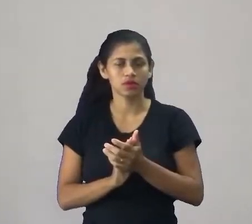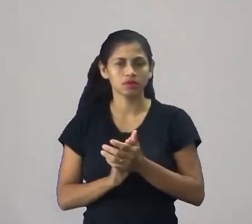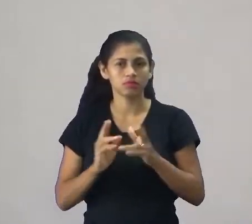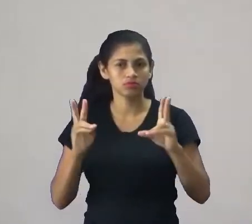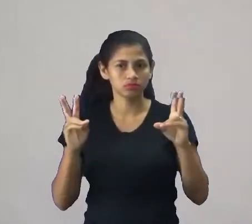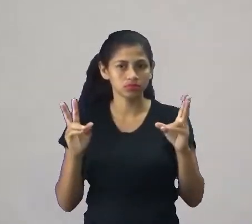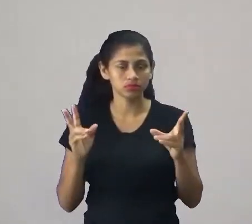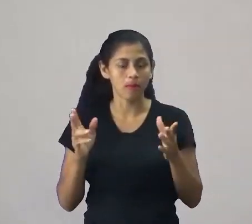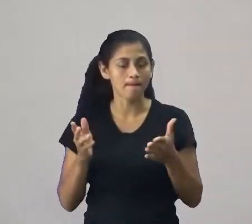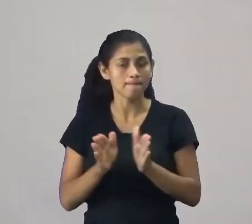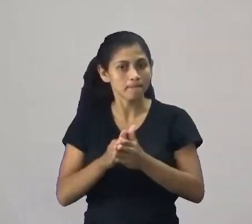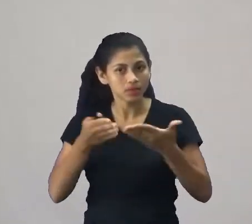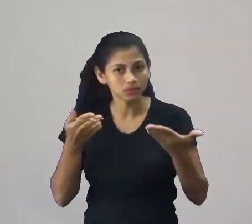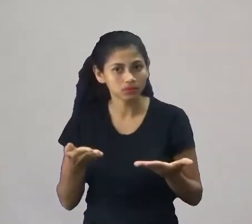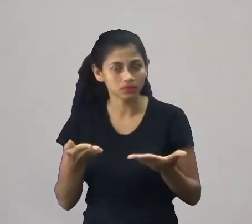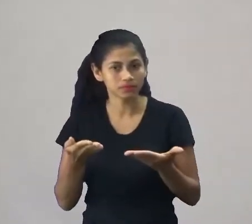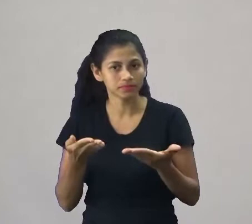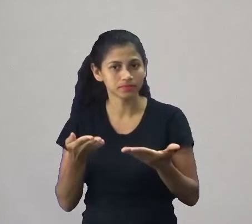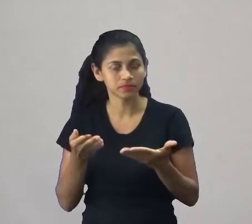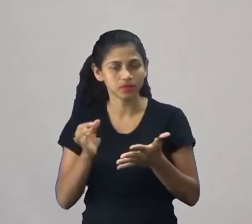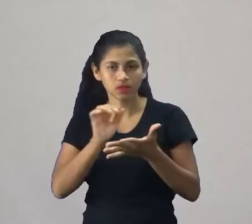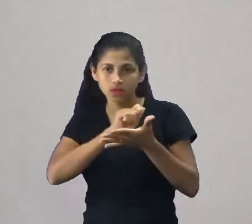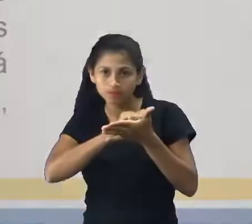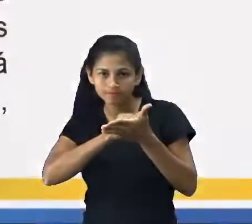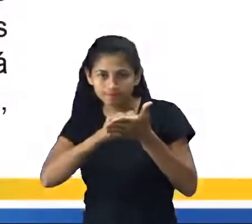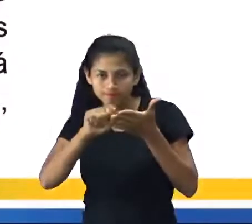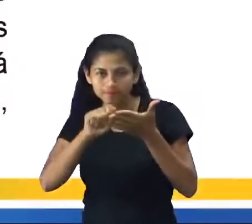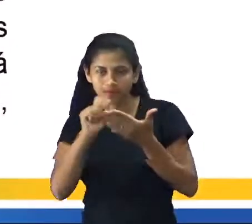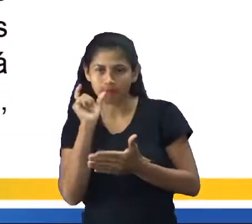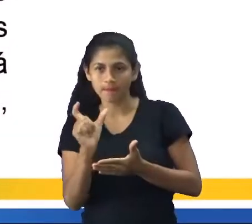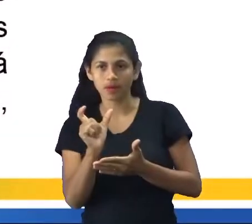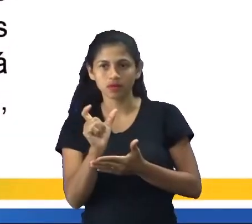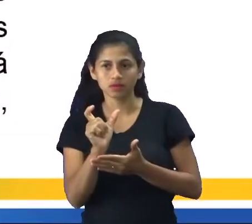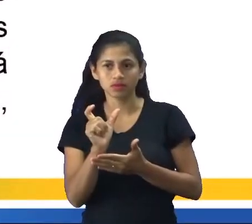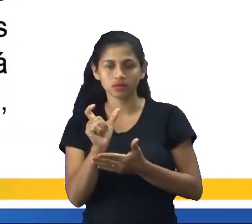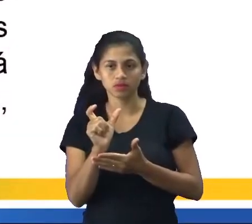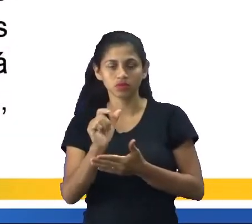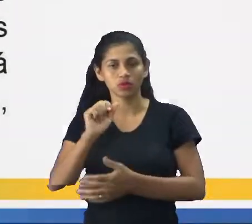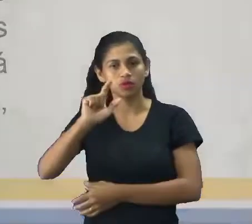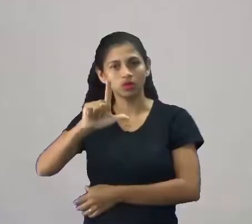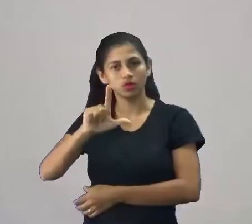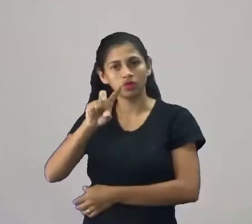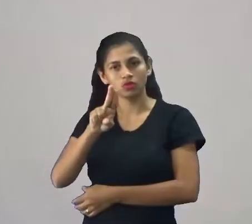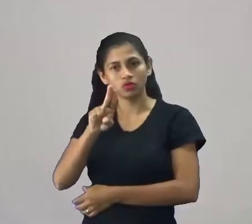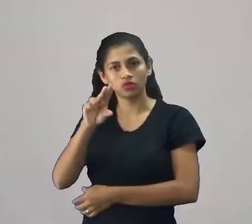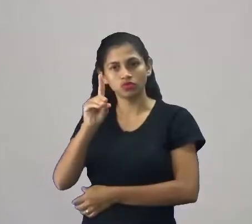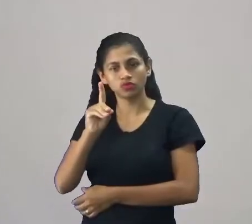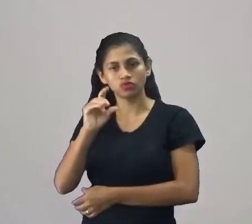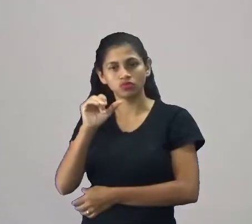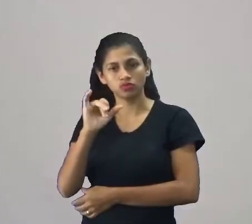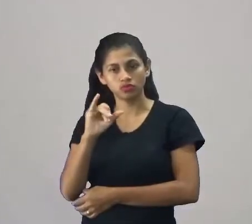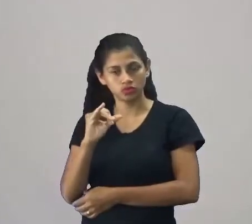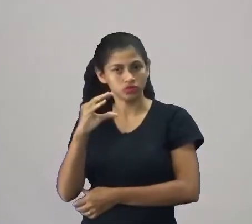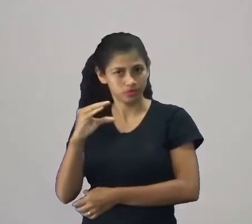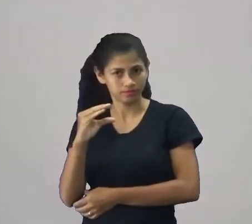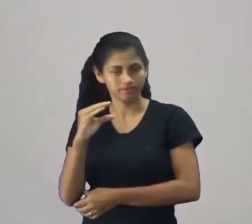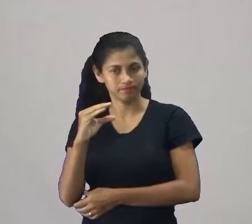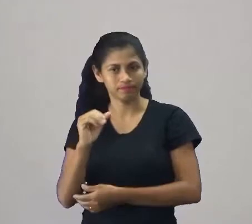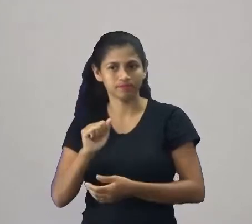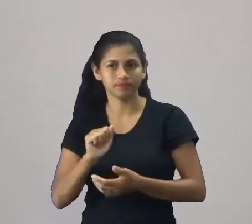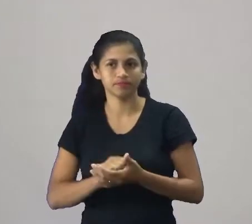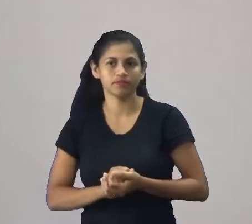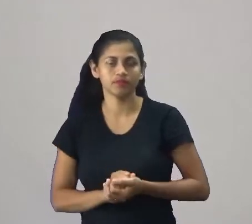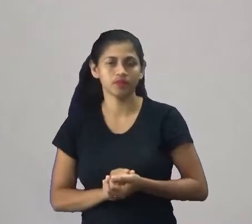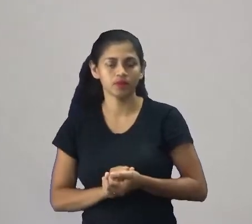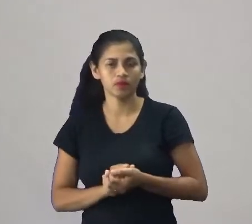aí, peguem um caderno de vocês e já grifem a palavra, deixou aqui, lúdicas. Ludicidade. Essa palavra